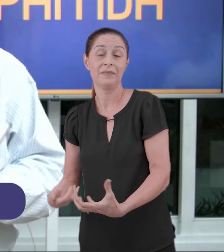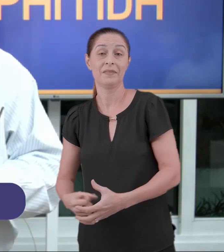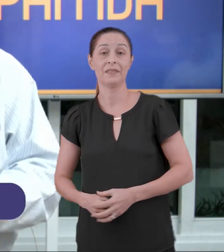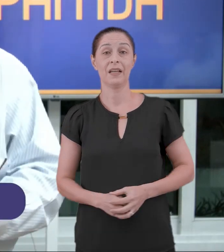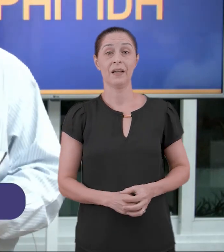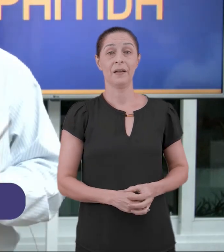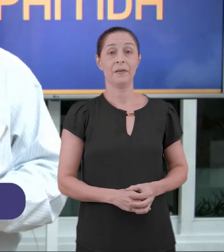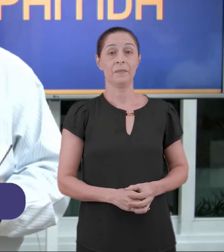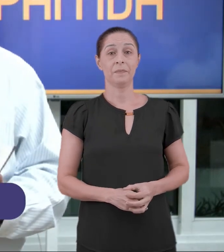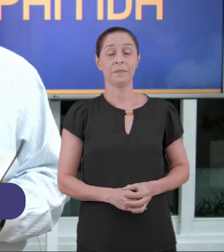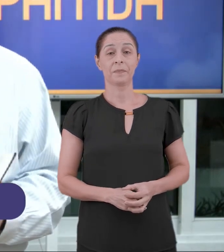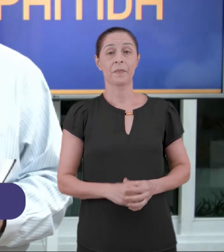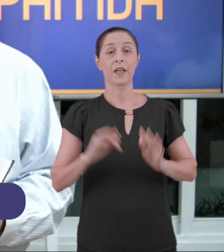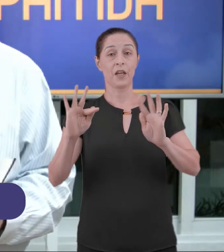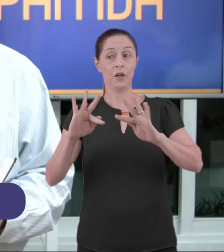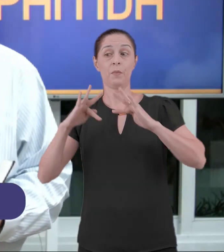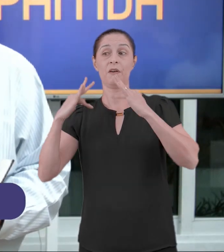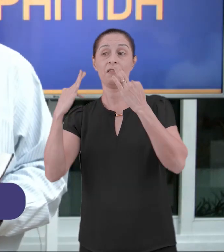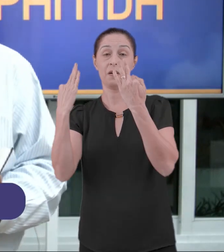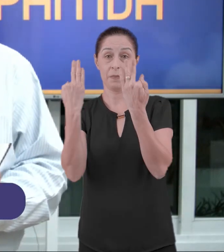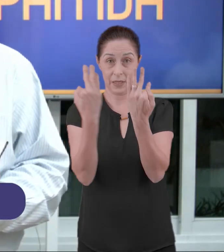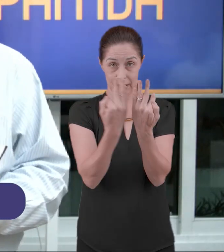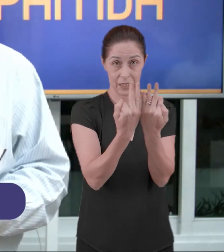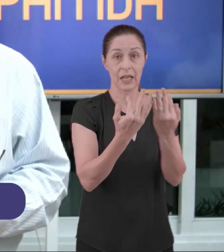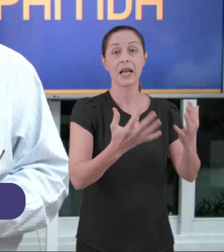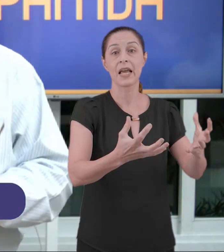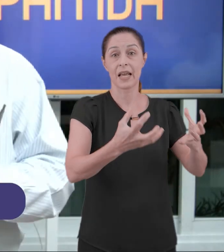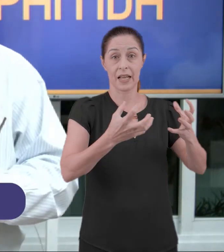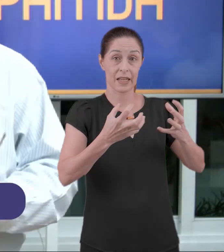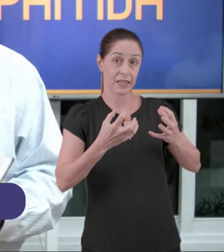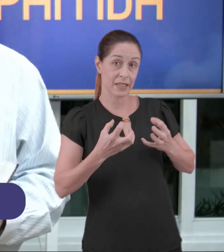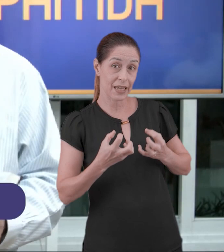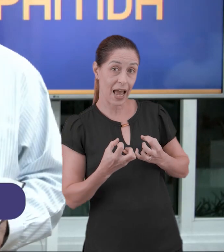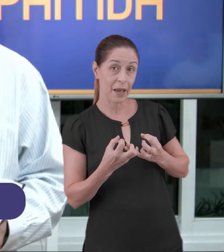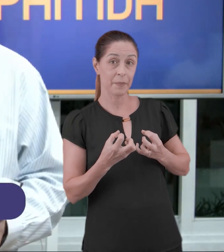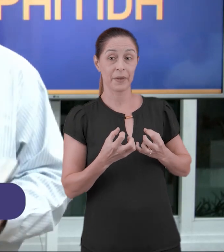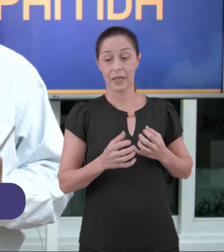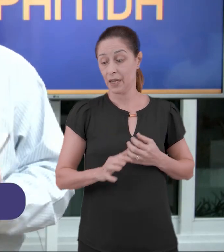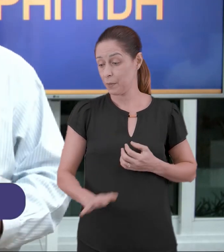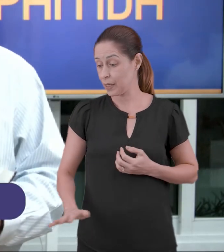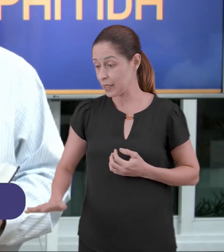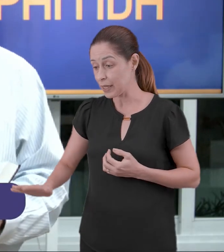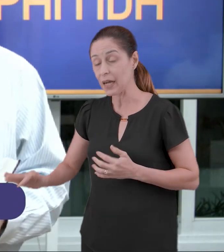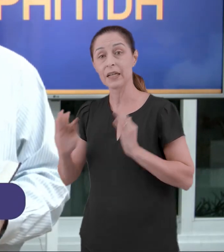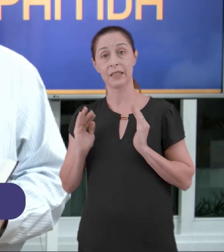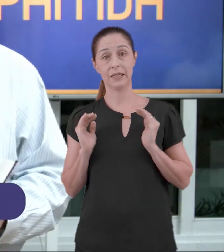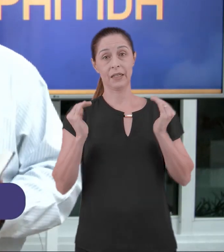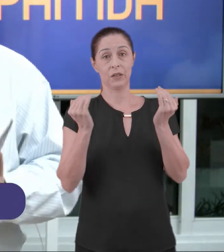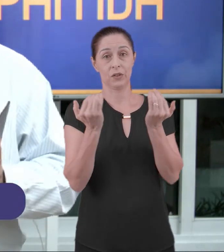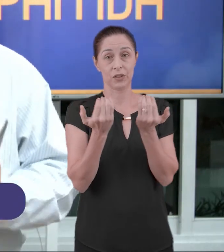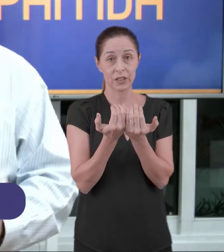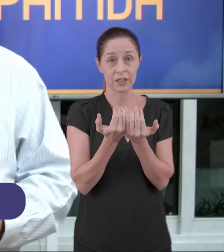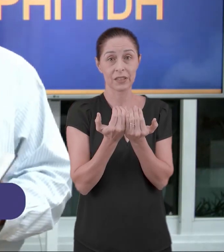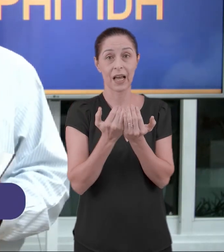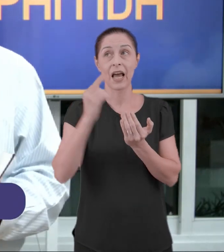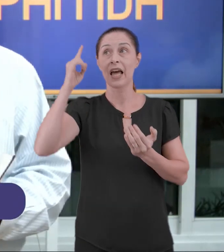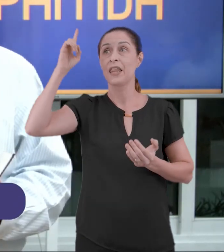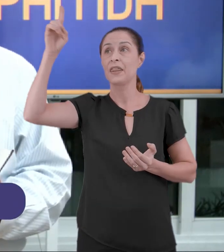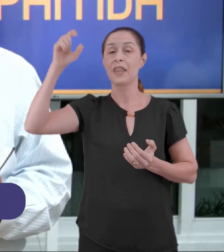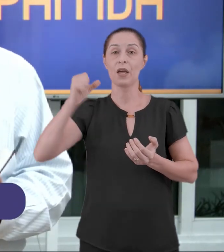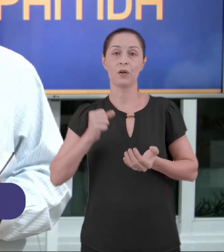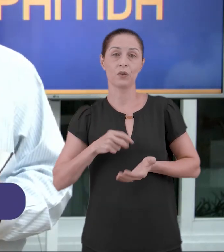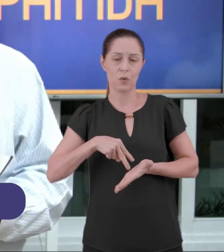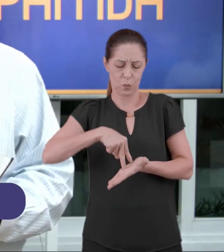vida, uma família enfrenta um problema desse, e recebe a graça de Deus para enfrentar o problema, para vencer o